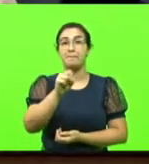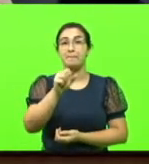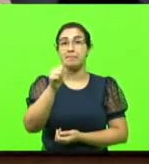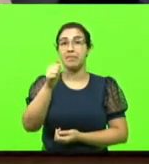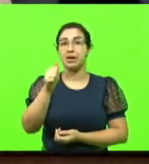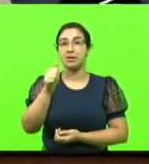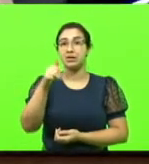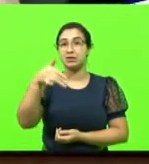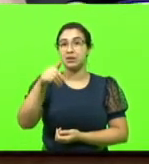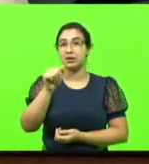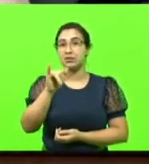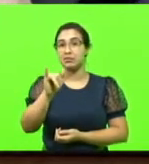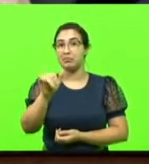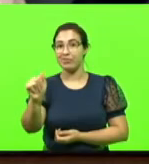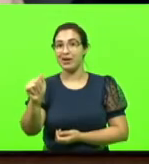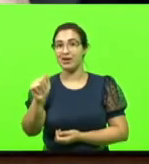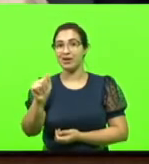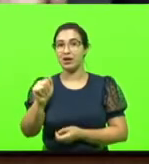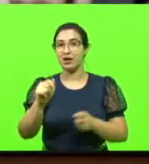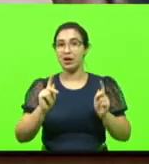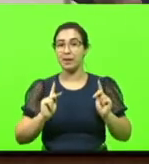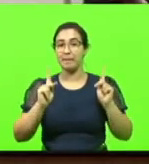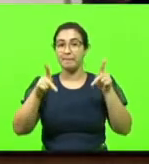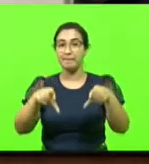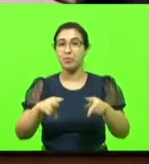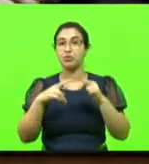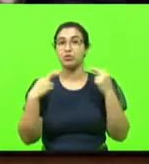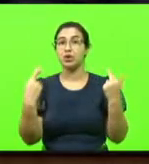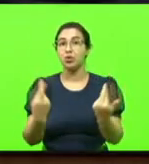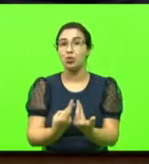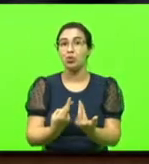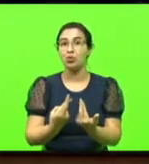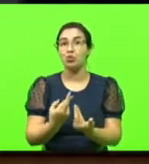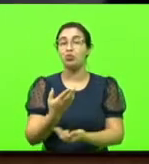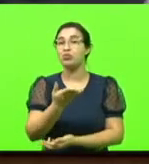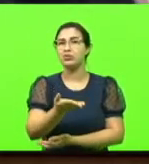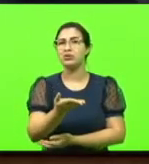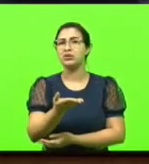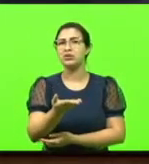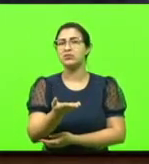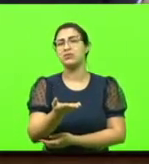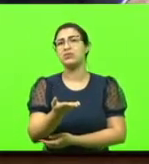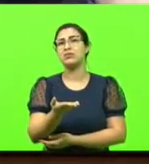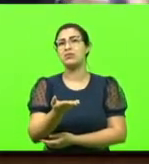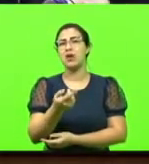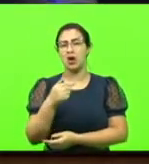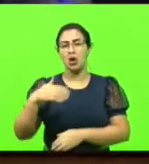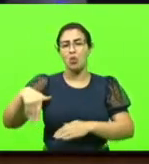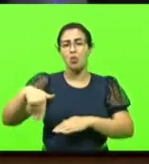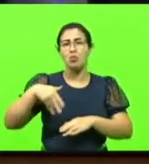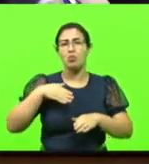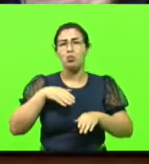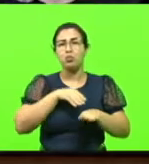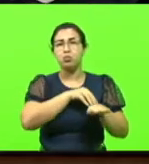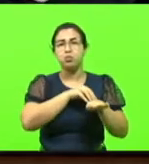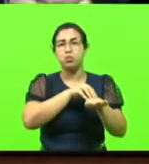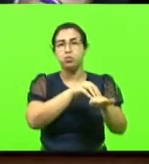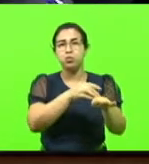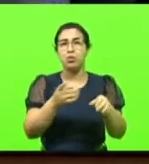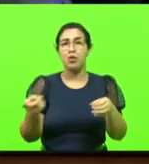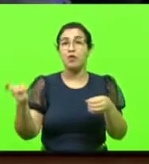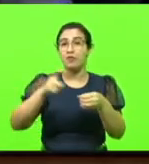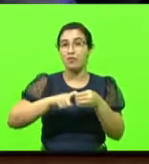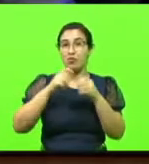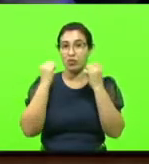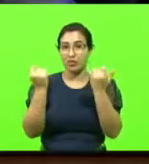Mai? Ali, quando você passa em Pouso Redondo, e um dia eu passando no retorno da Assembleia com o meu